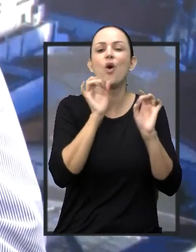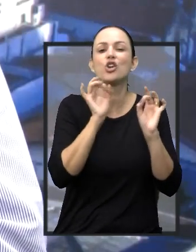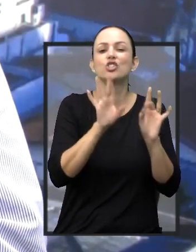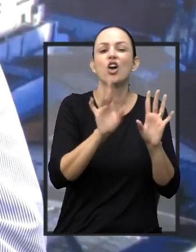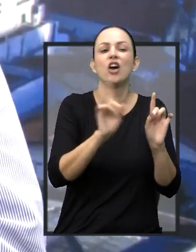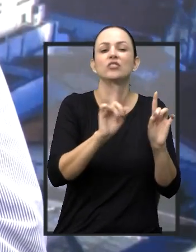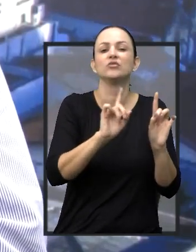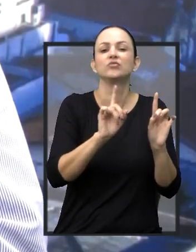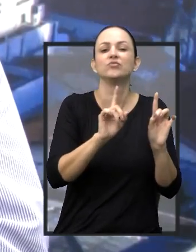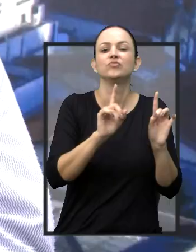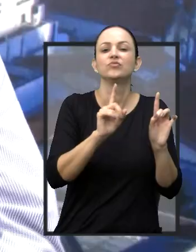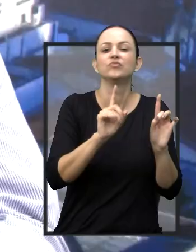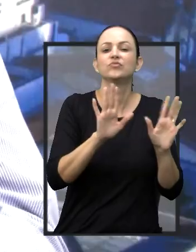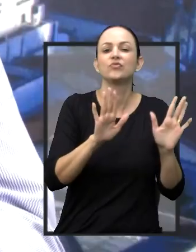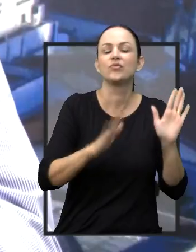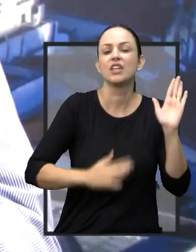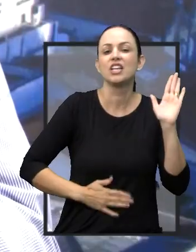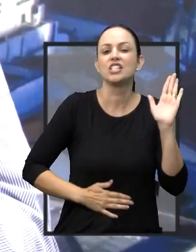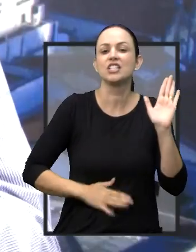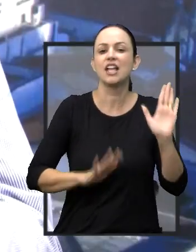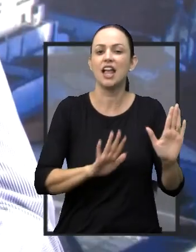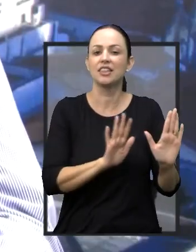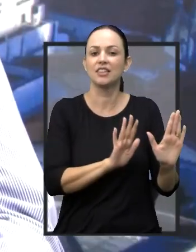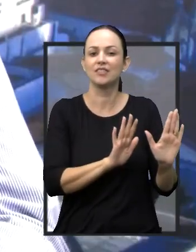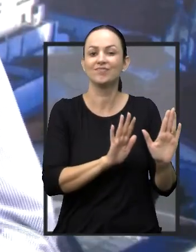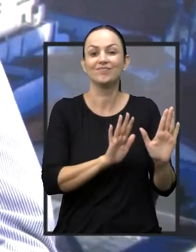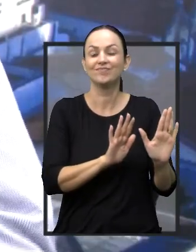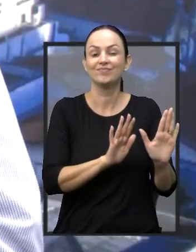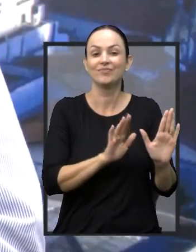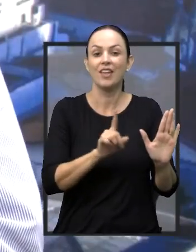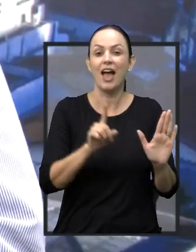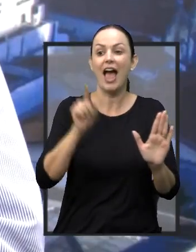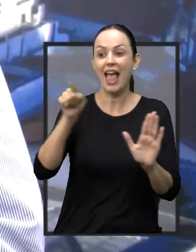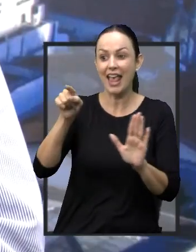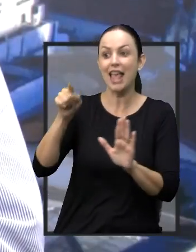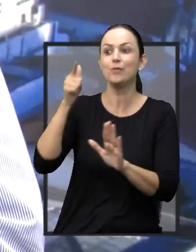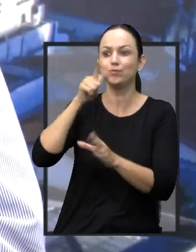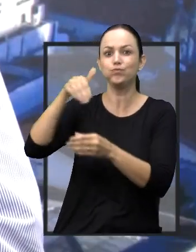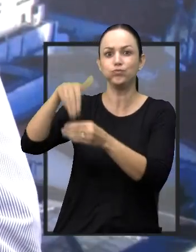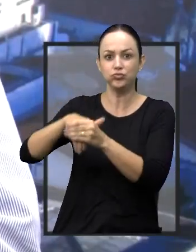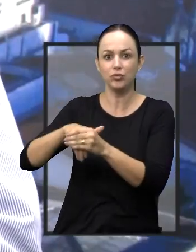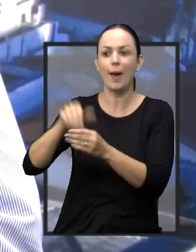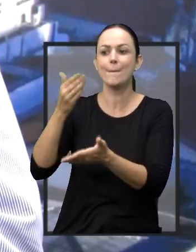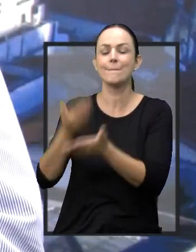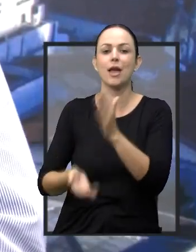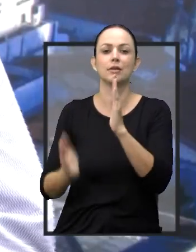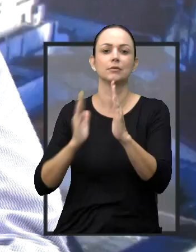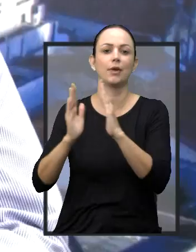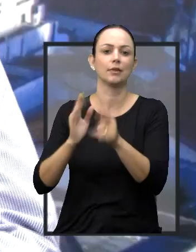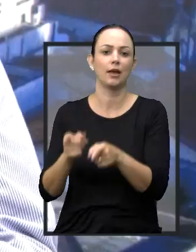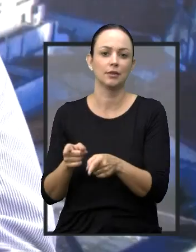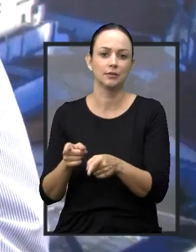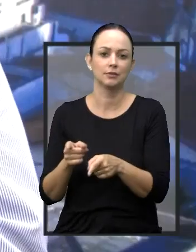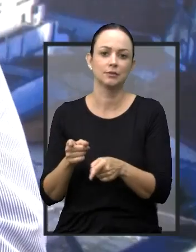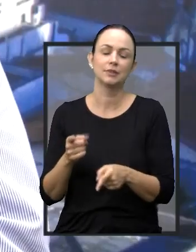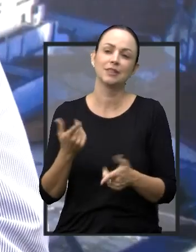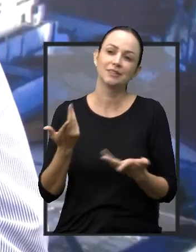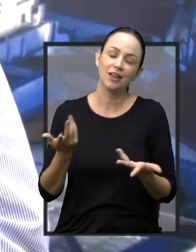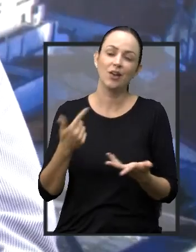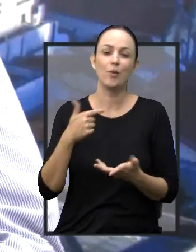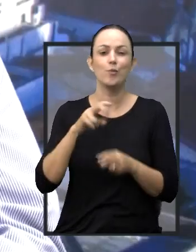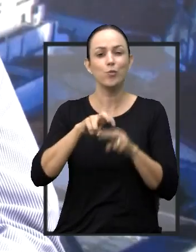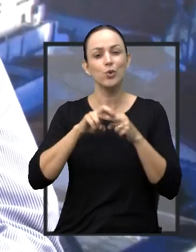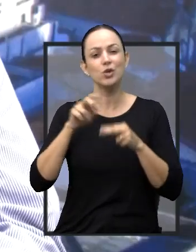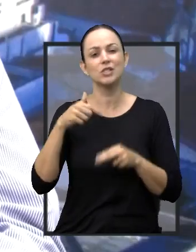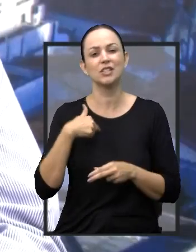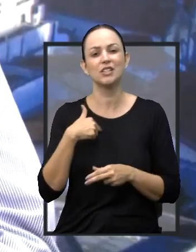aquele que foi legitimamente eleito pelo povo acaba não tendo seu mandato. Então, eu estou um pouco desgostoso com as